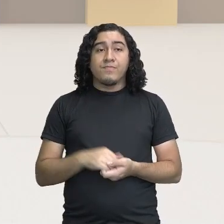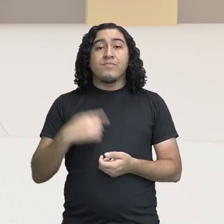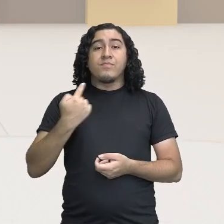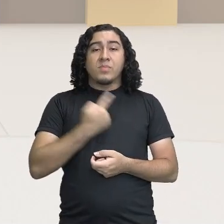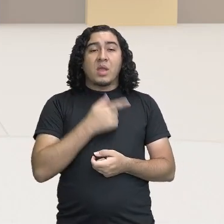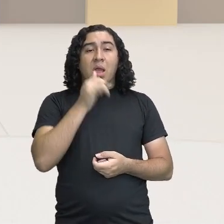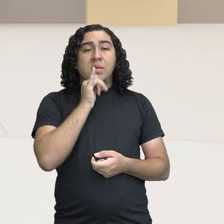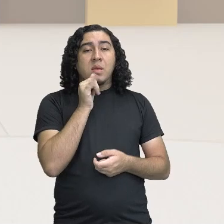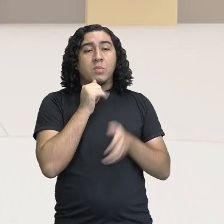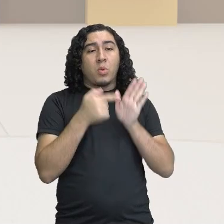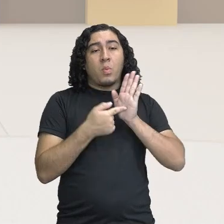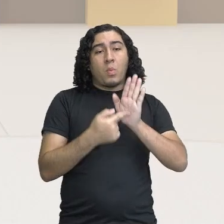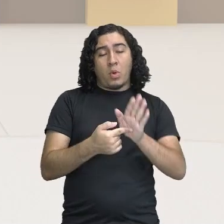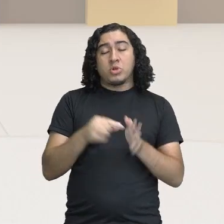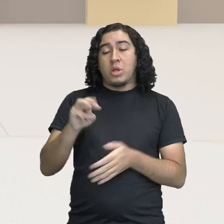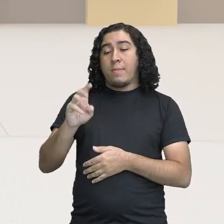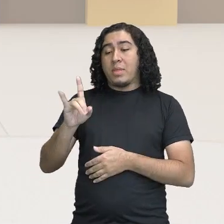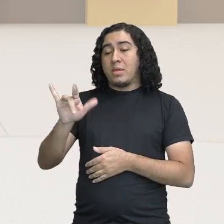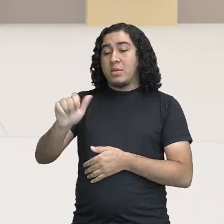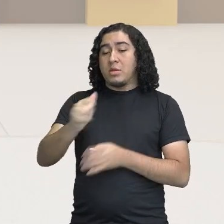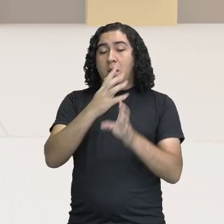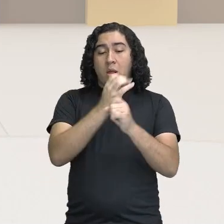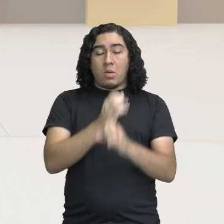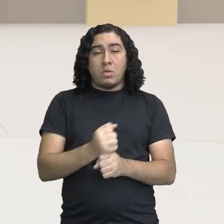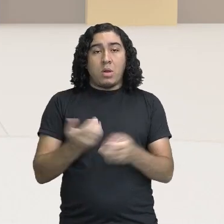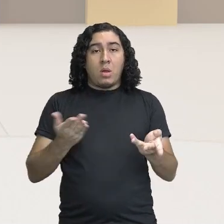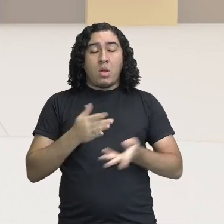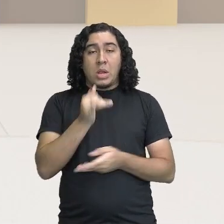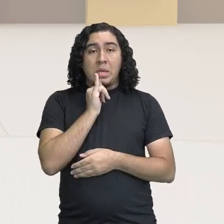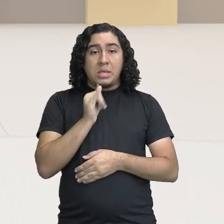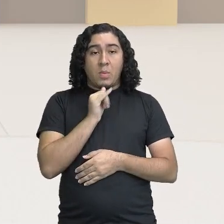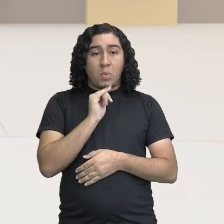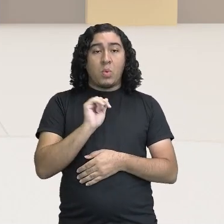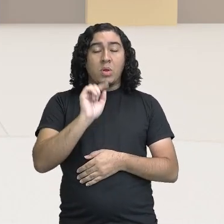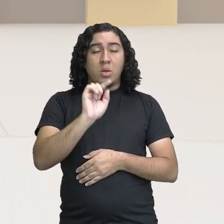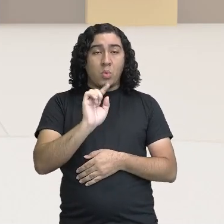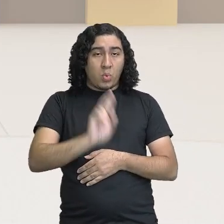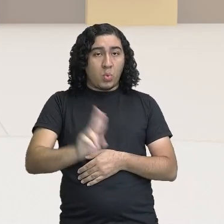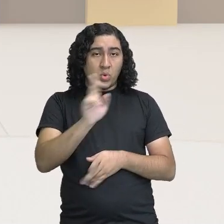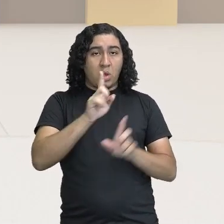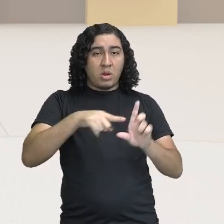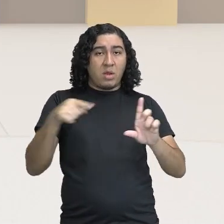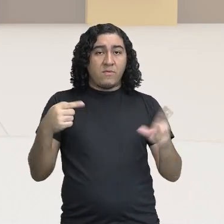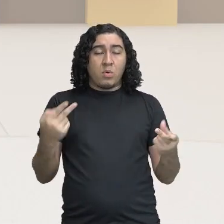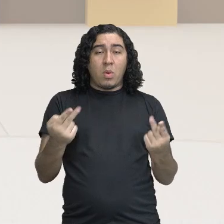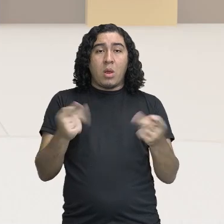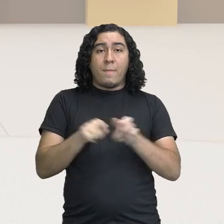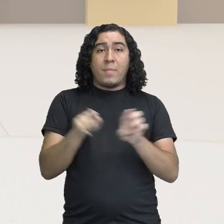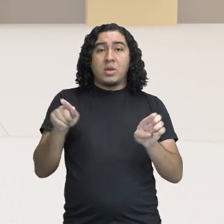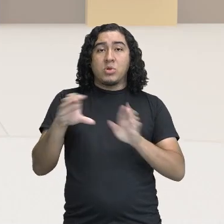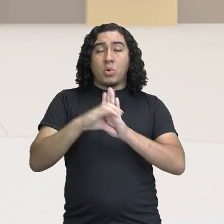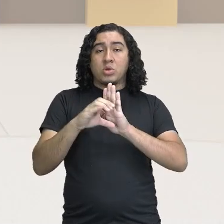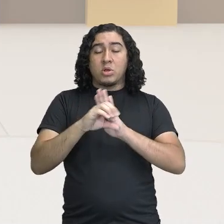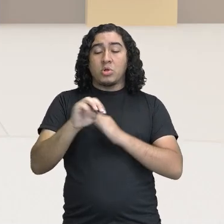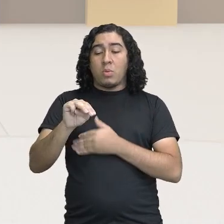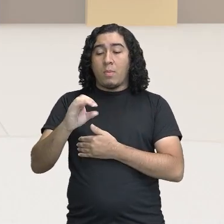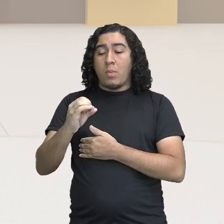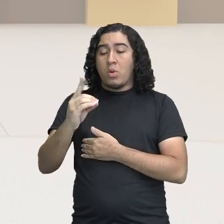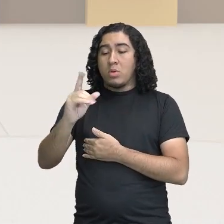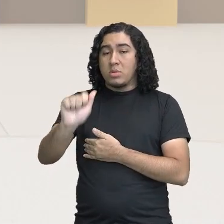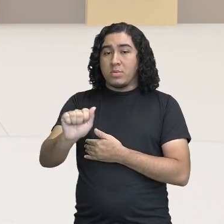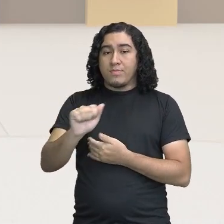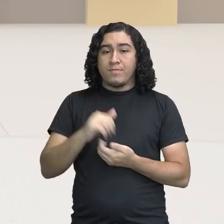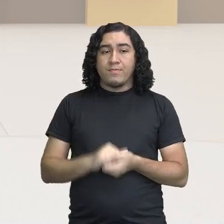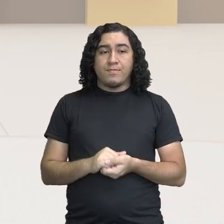um exemplo sobre média e agora nós vamos fazer um exemplo utilizando o mesmo gráfico, agora com o conceito de moda. Então,